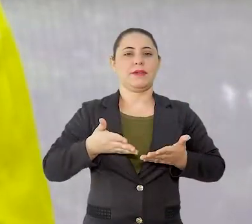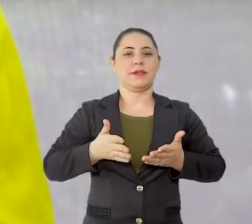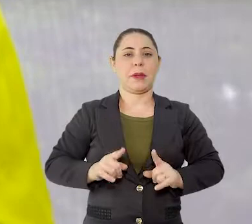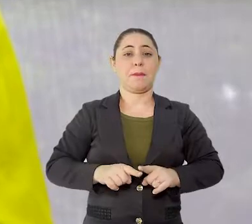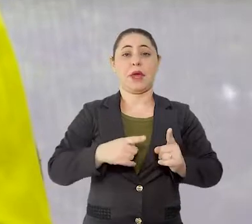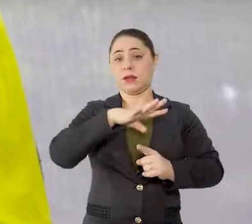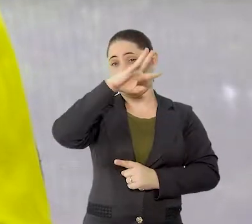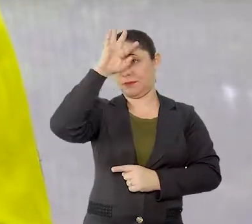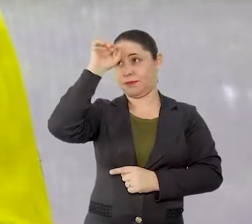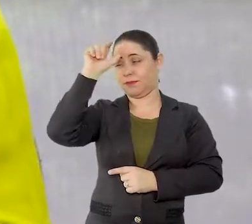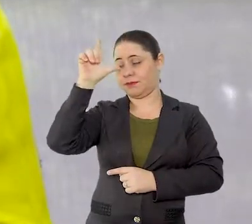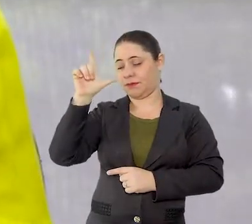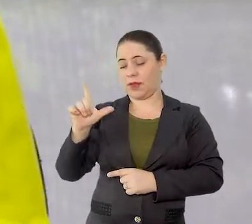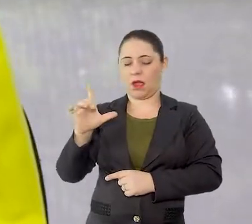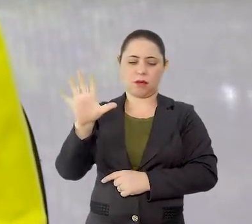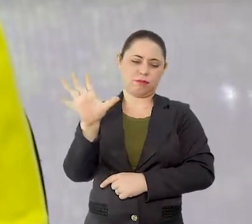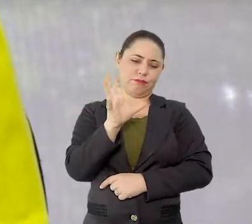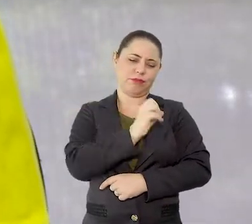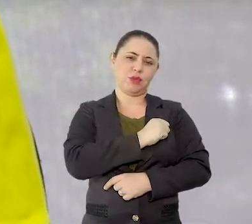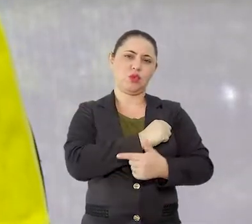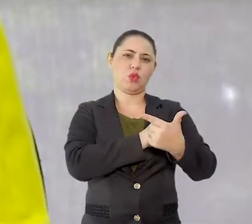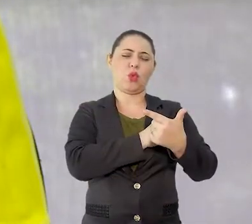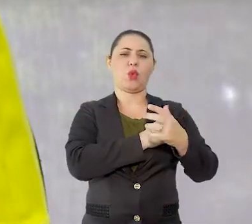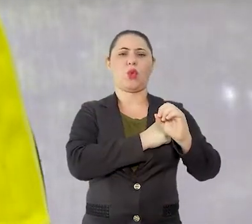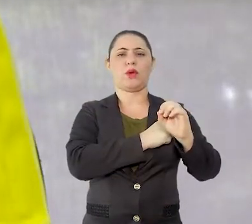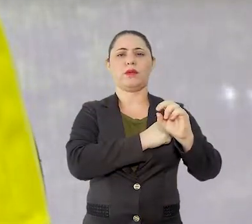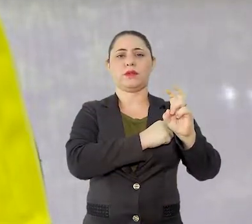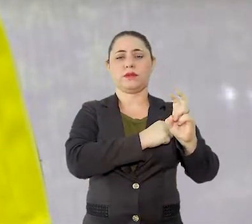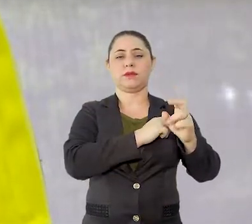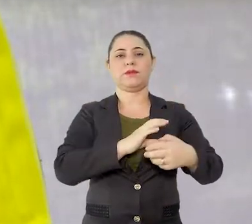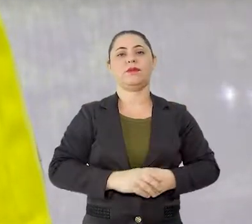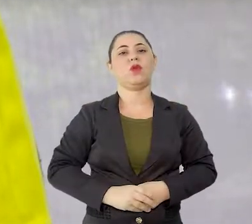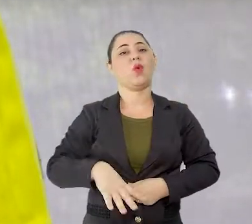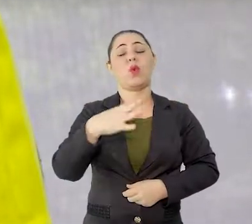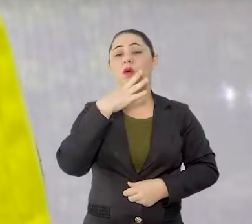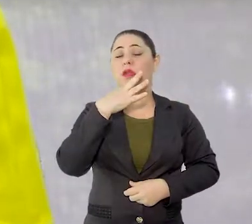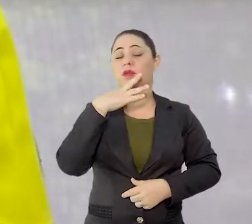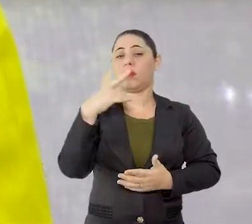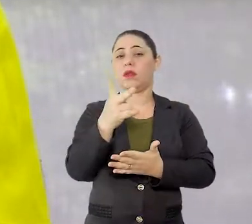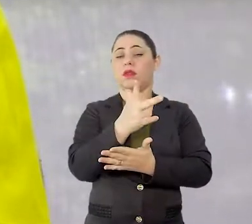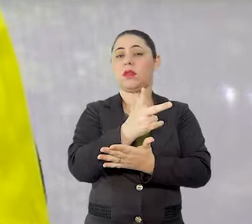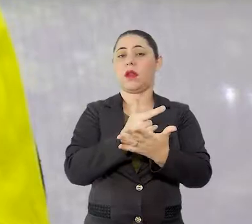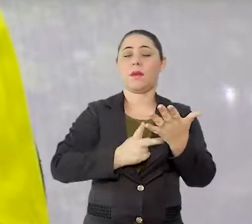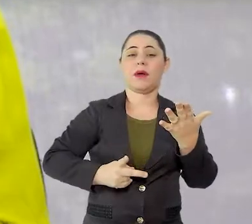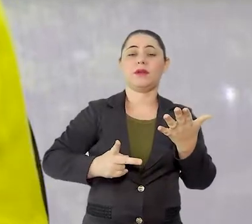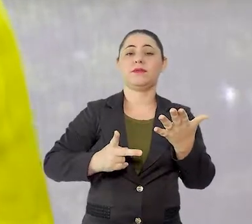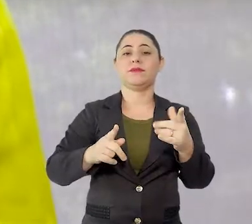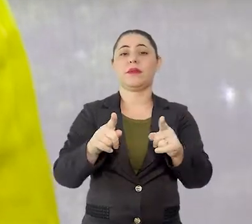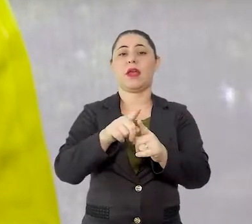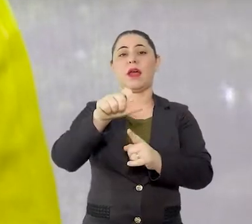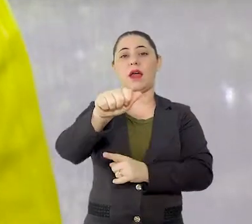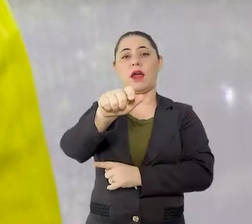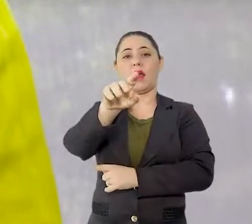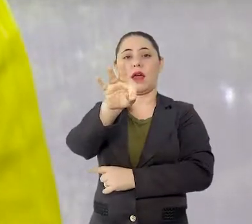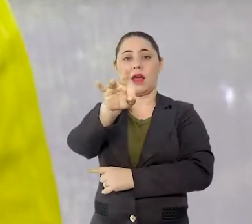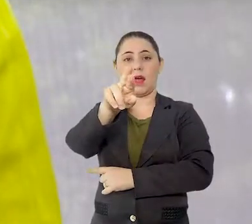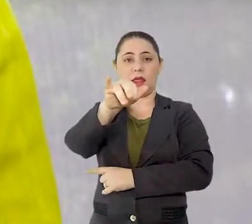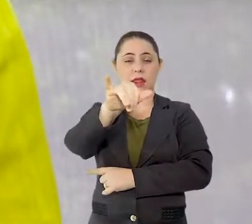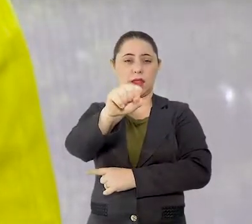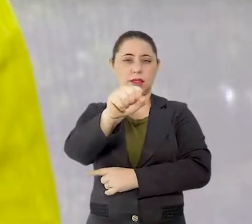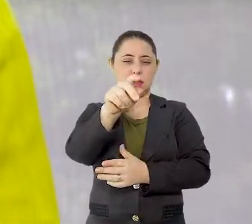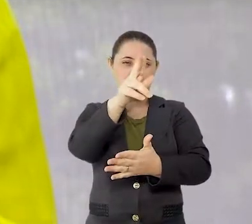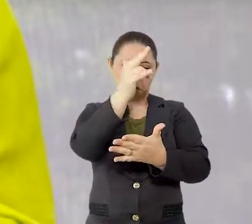Baiano de nascença, mas sumatogrossense de coração desde 2005. Conheço o trabalho do artista visual